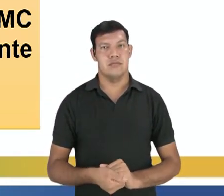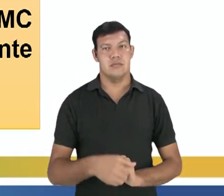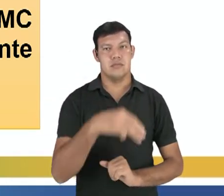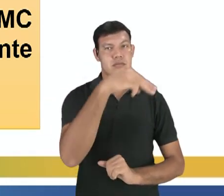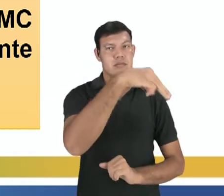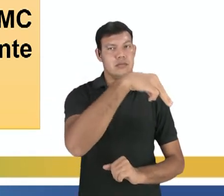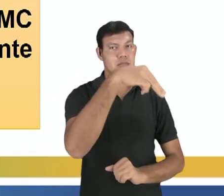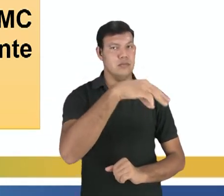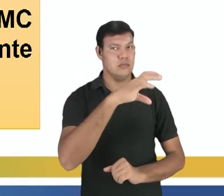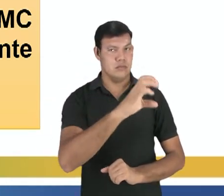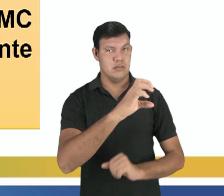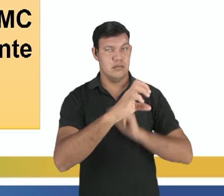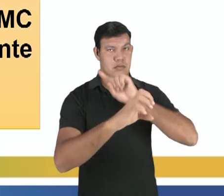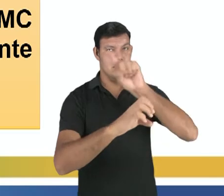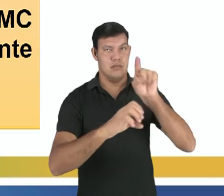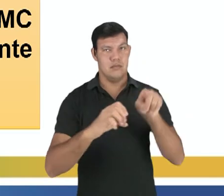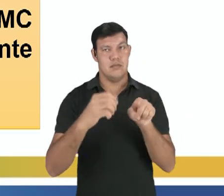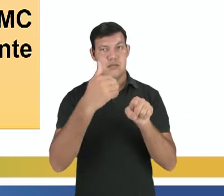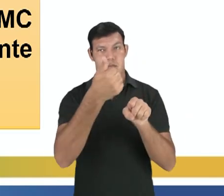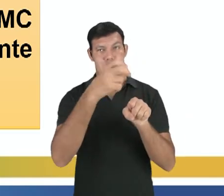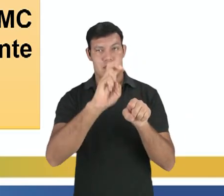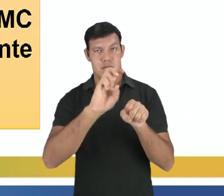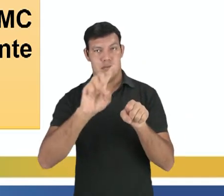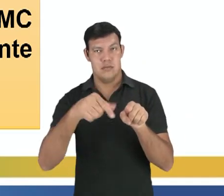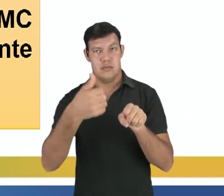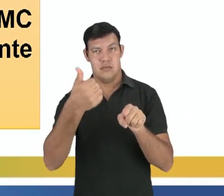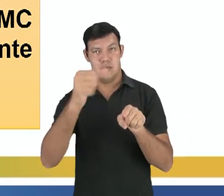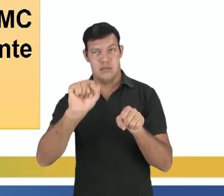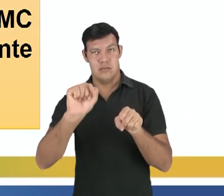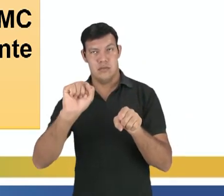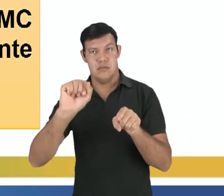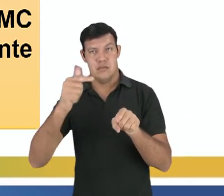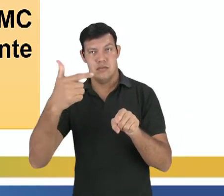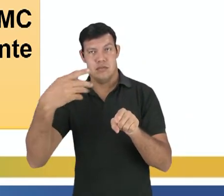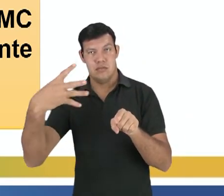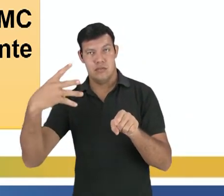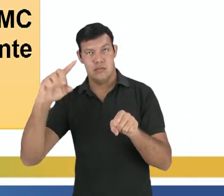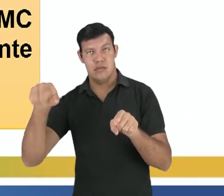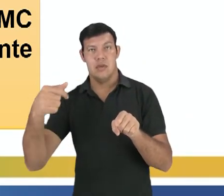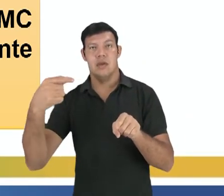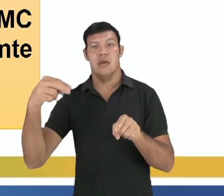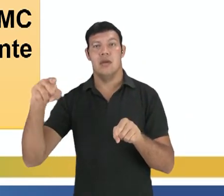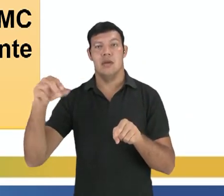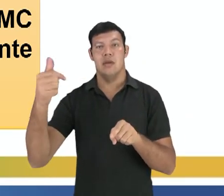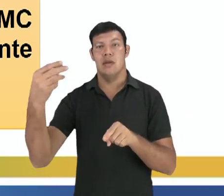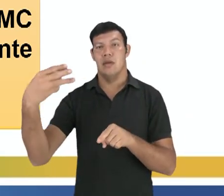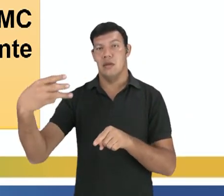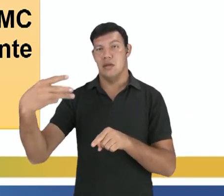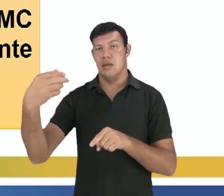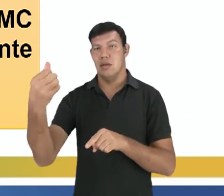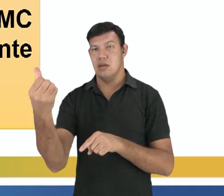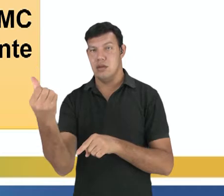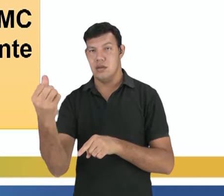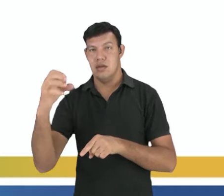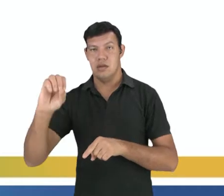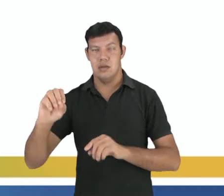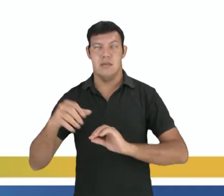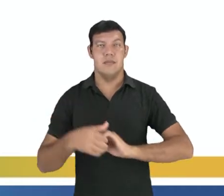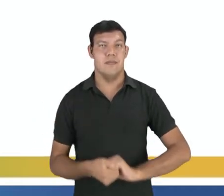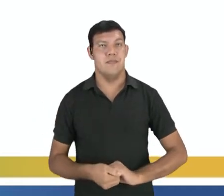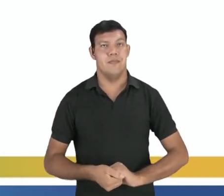ó, MMC, entre parênteses, de 15, 18 e 24, igual a 360.